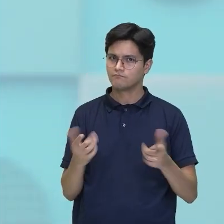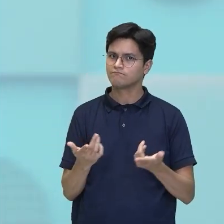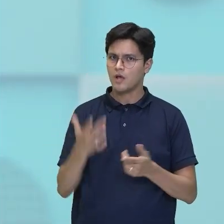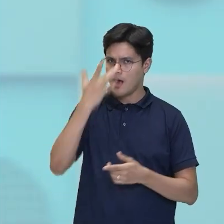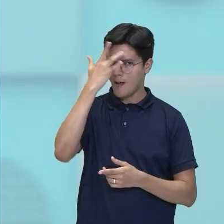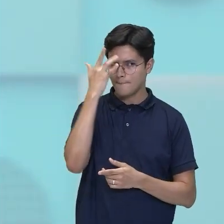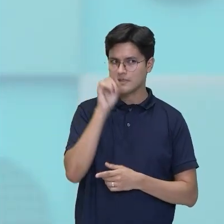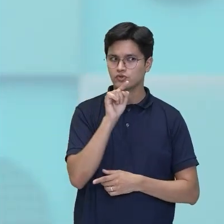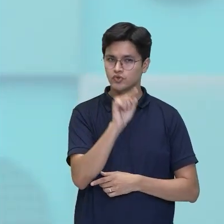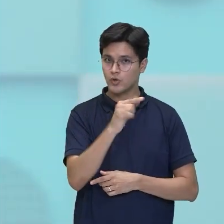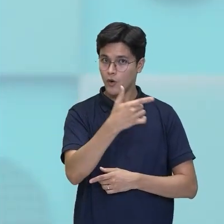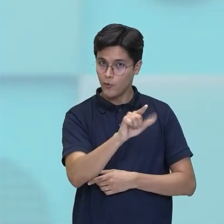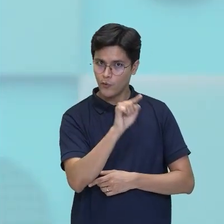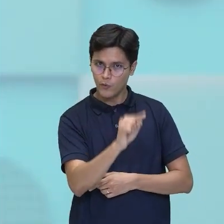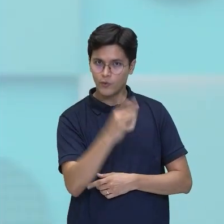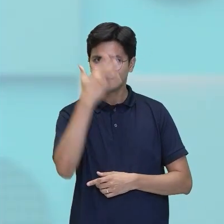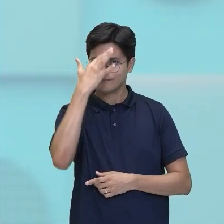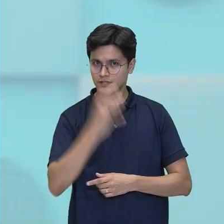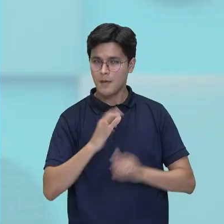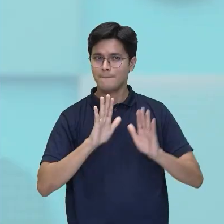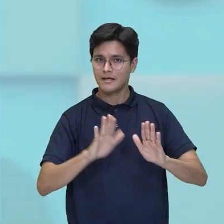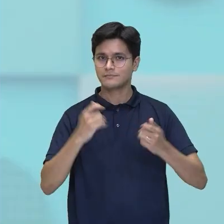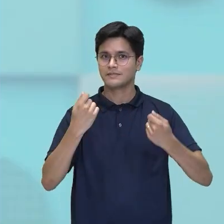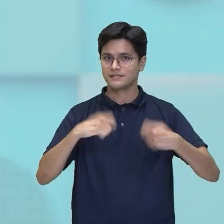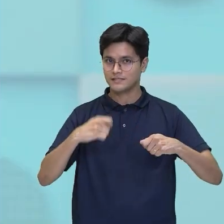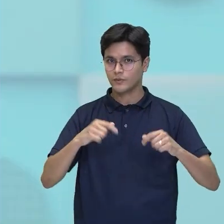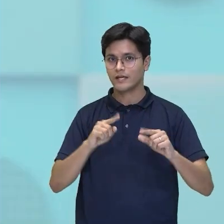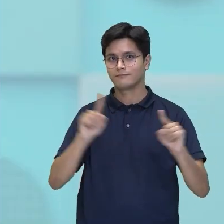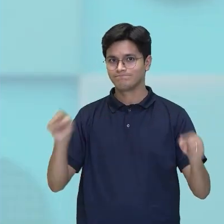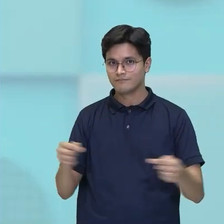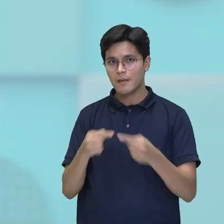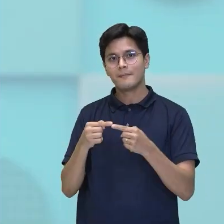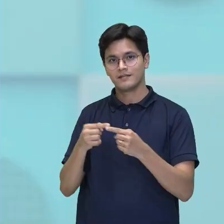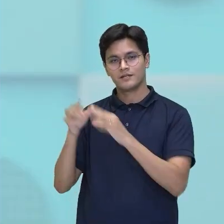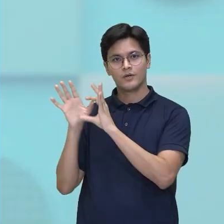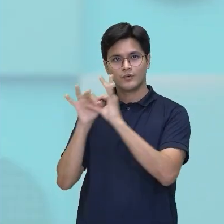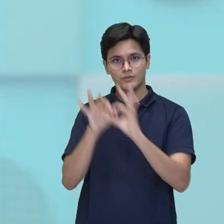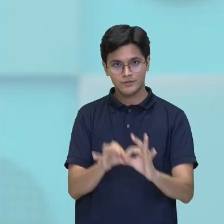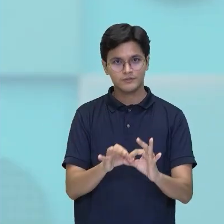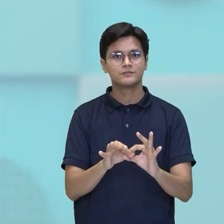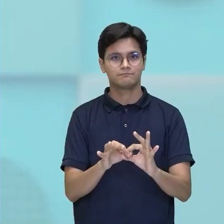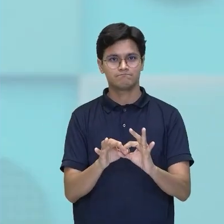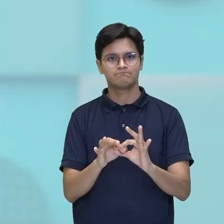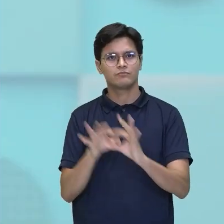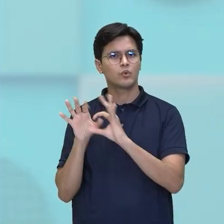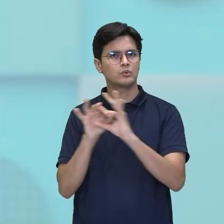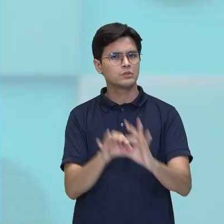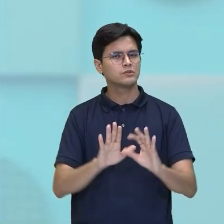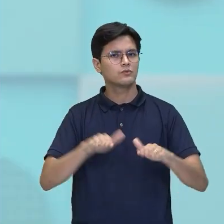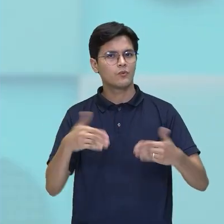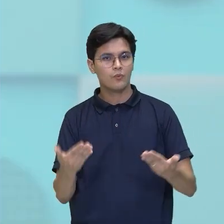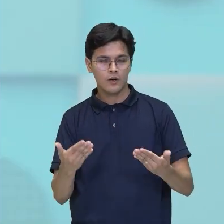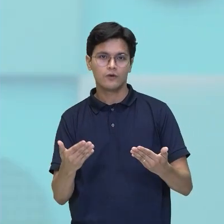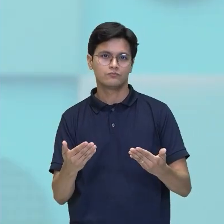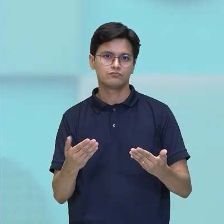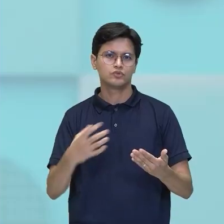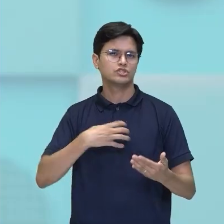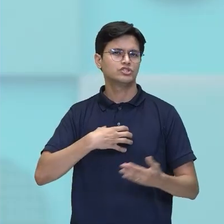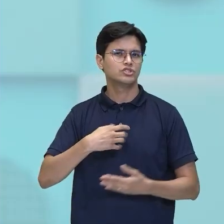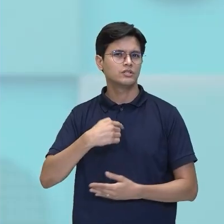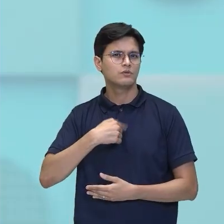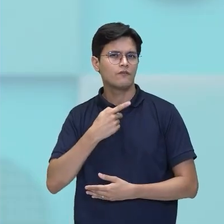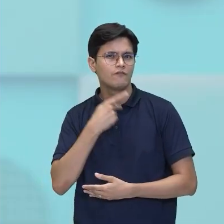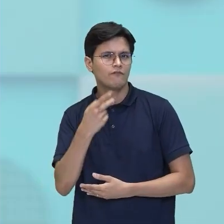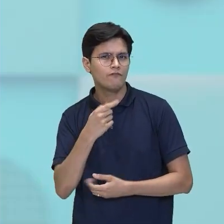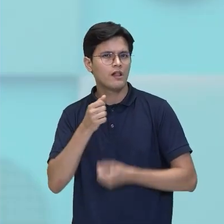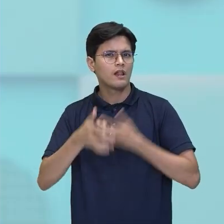ver o contexto. Onde eu estou? Dentro desse contexto onde eu estou, essa formação do jeito que eu estou falando aqui, é agradável